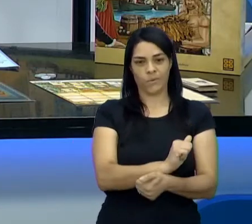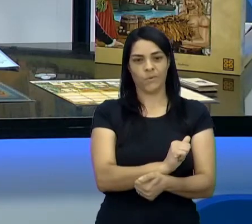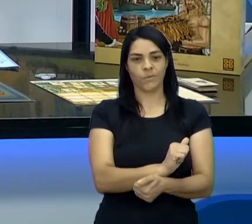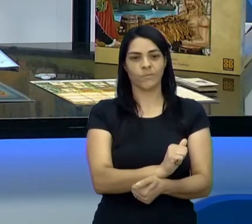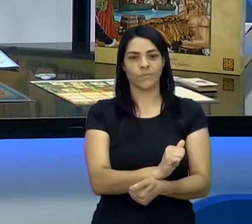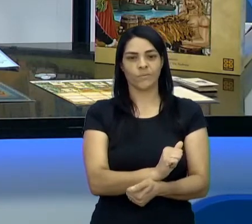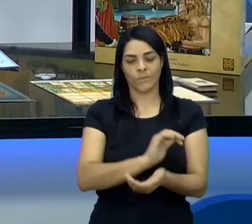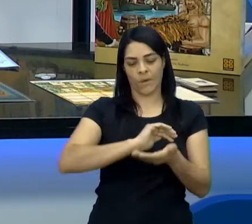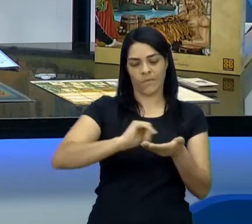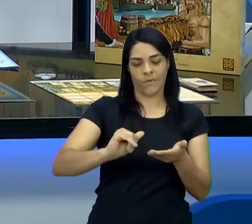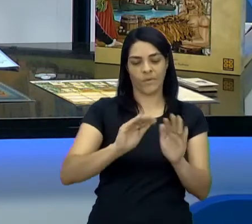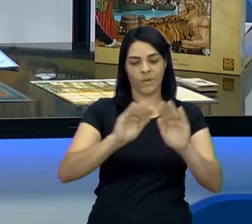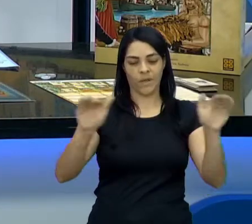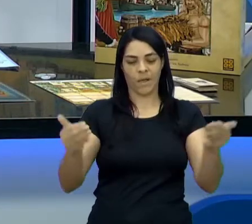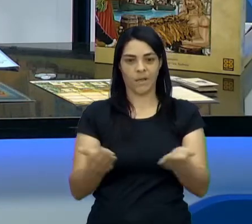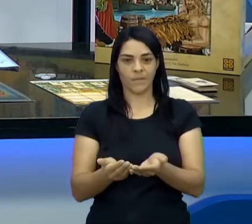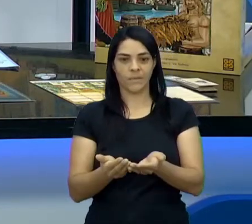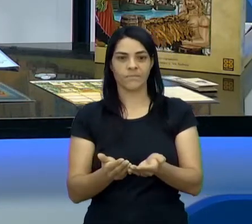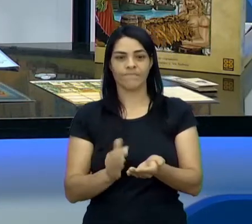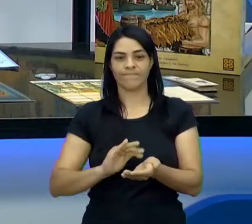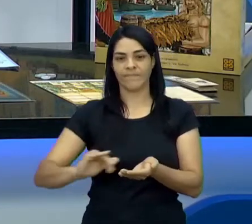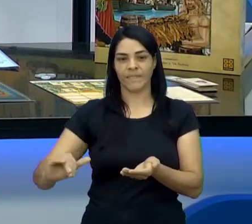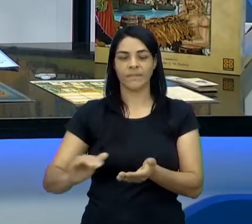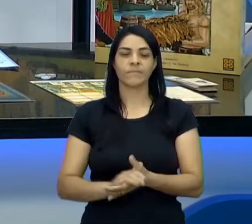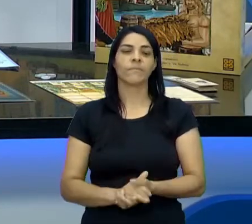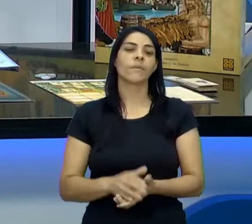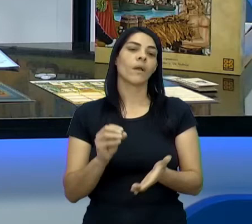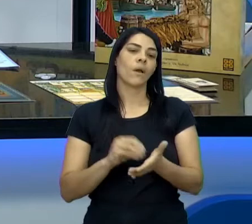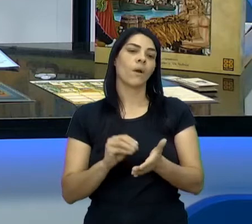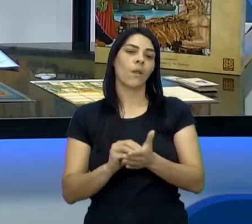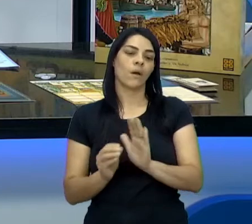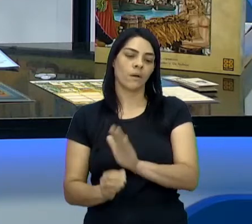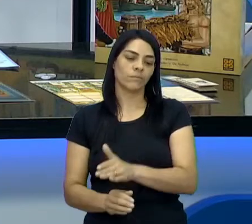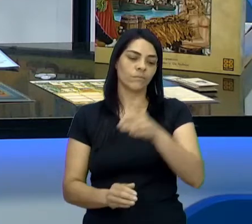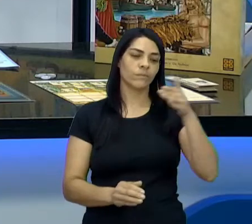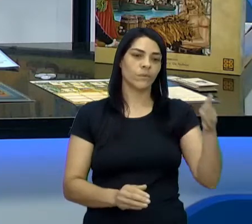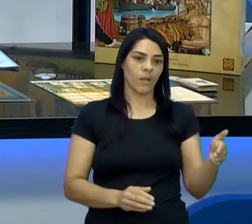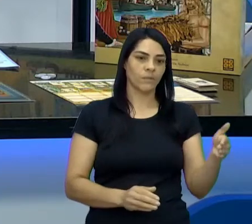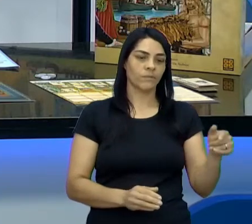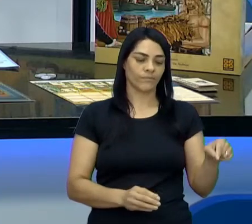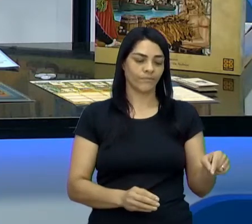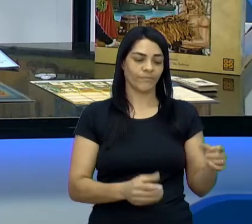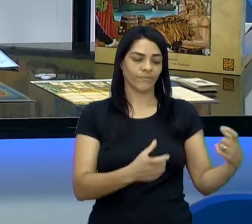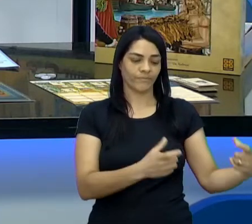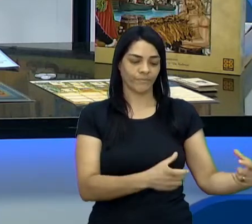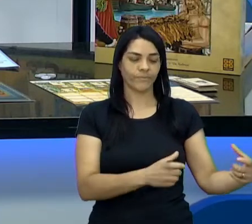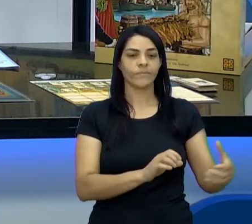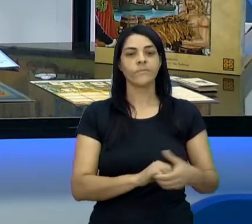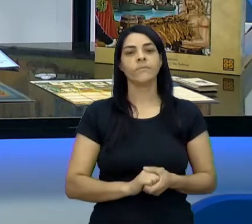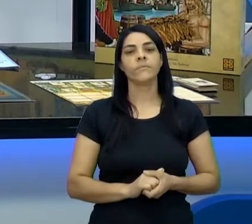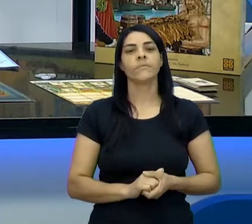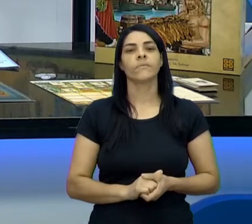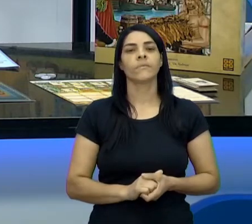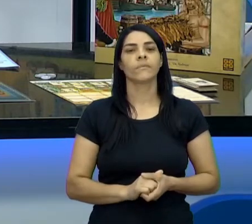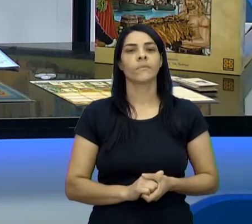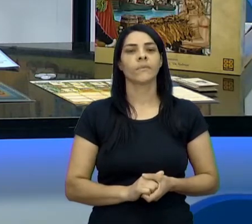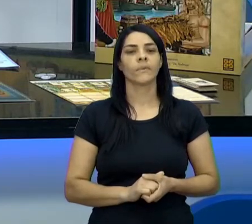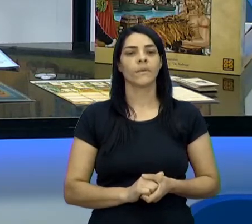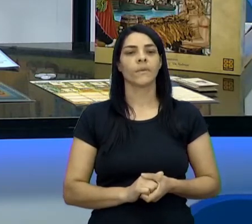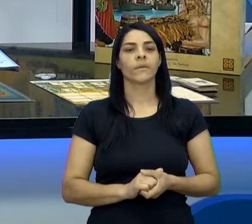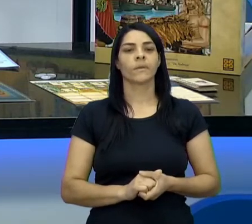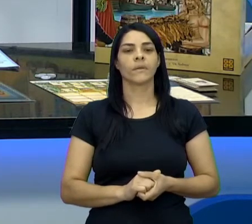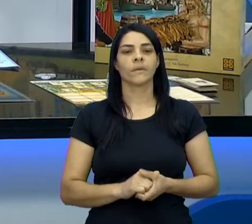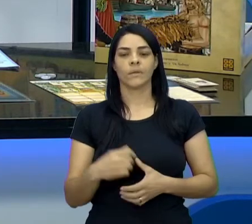vou tirar a caixa aqui. Põe a caixa do lado ali como indicação. E aí, em partidas com